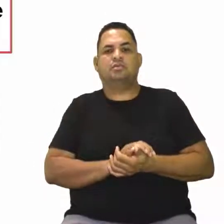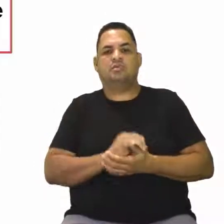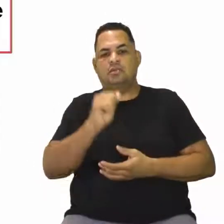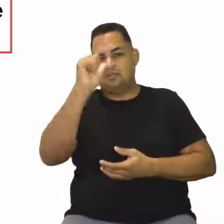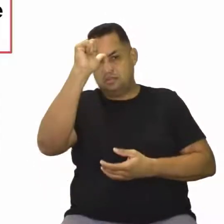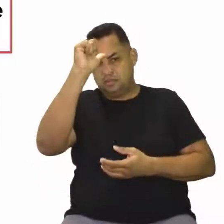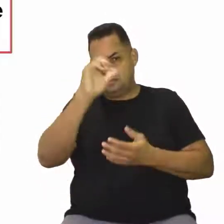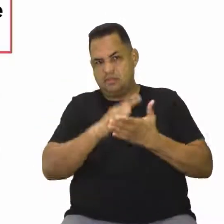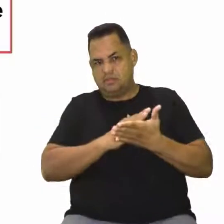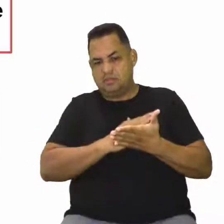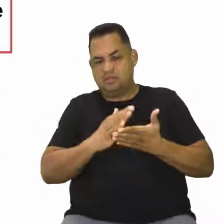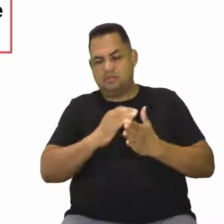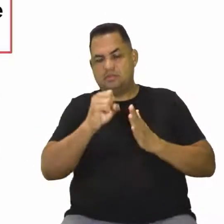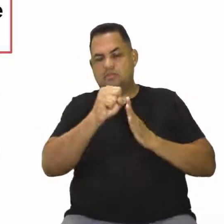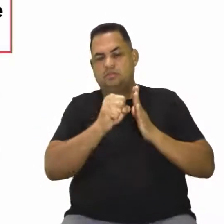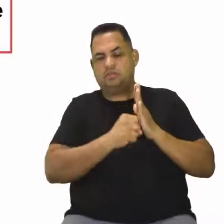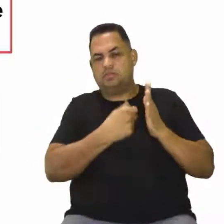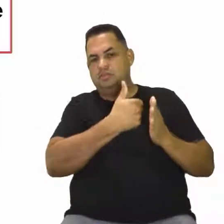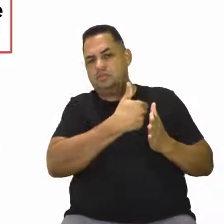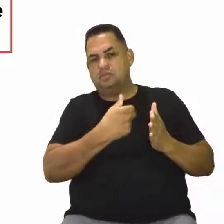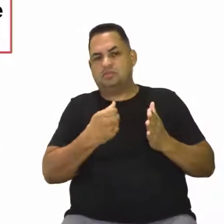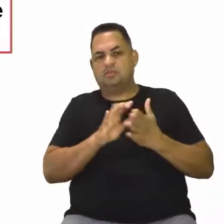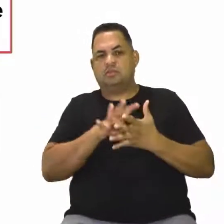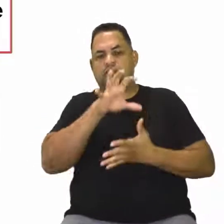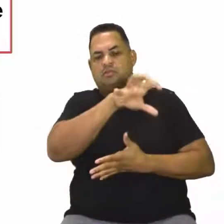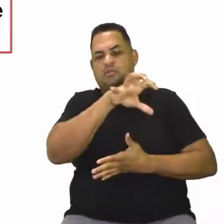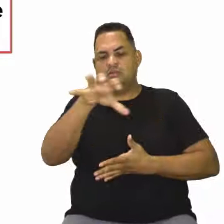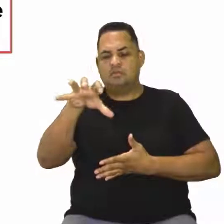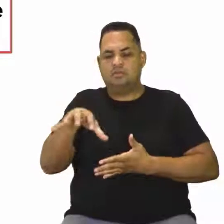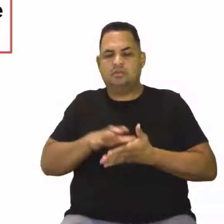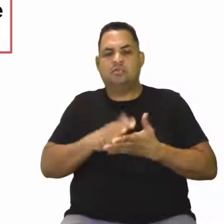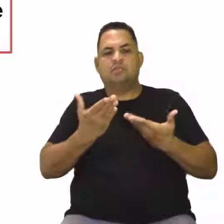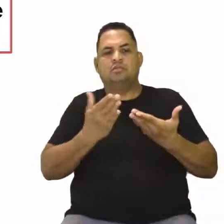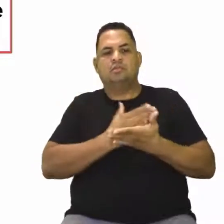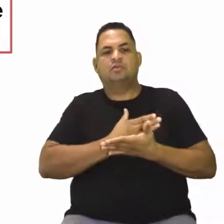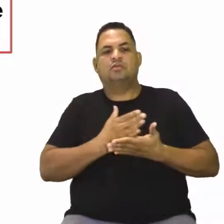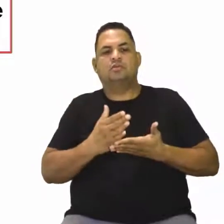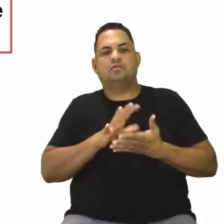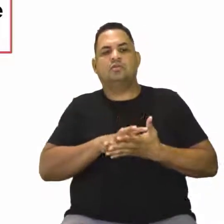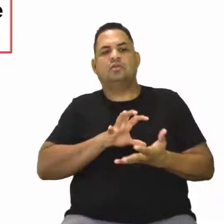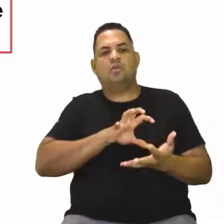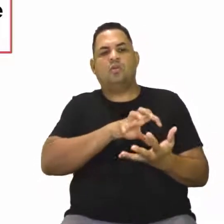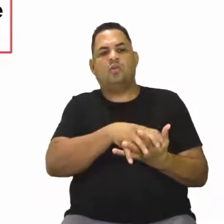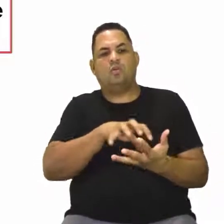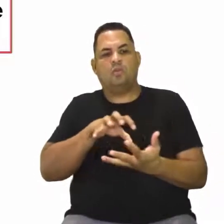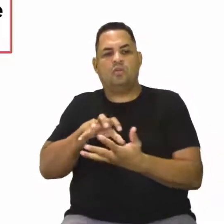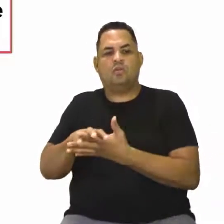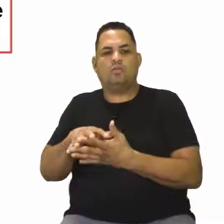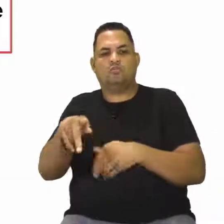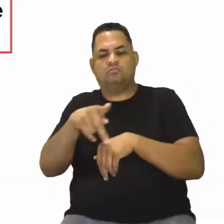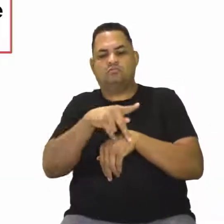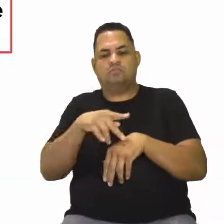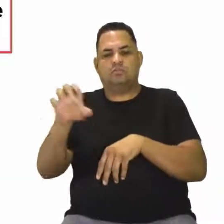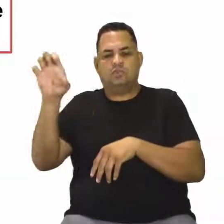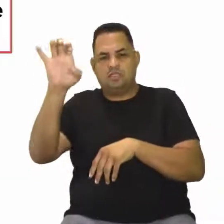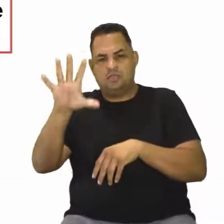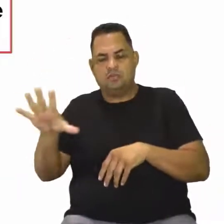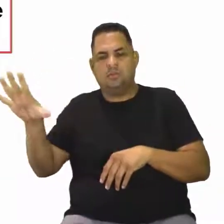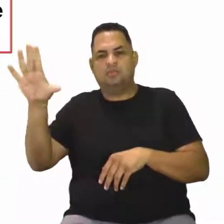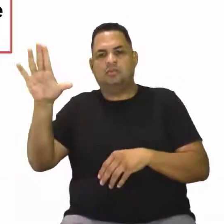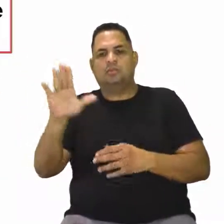século XVI, algumas regiões de seu território começaram a ser ocupadas por países